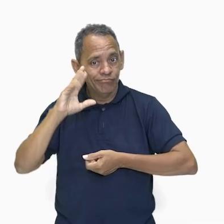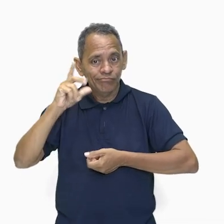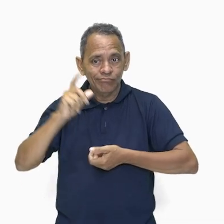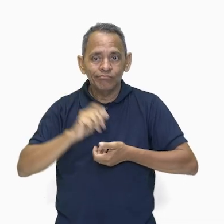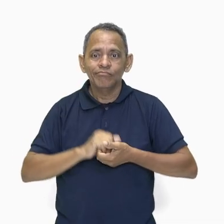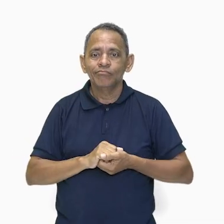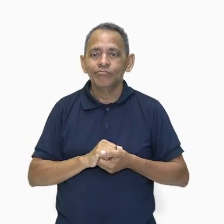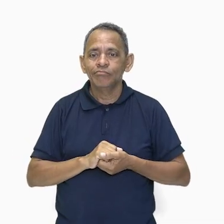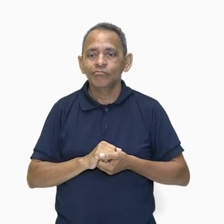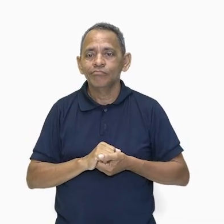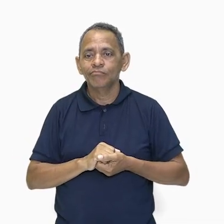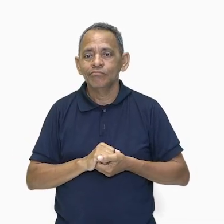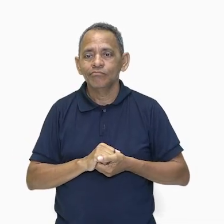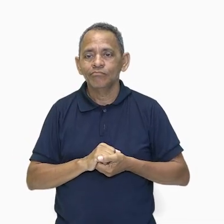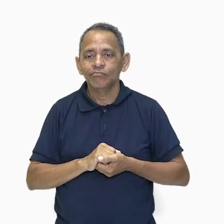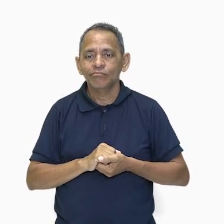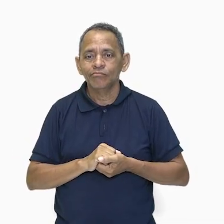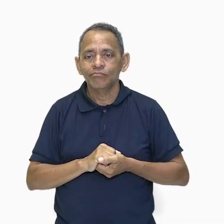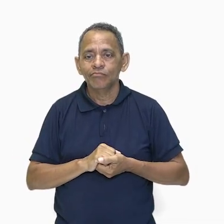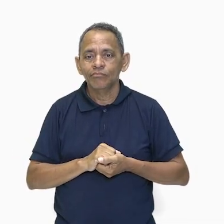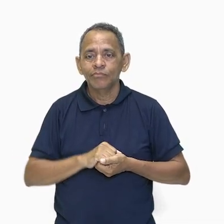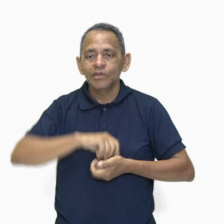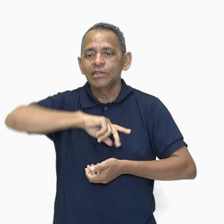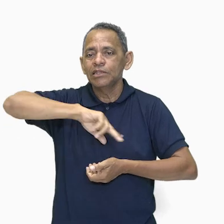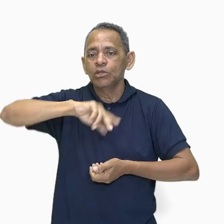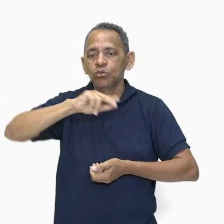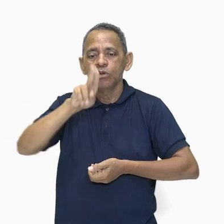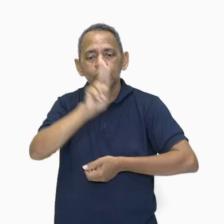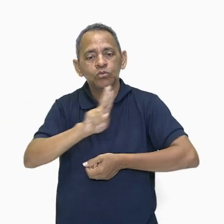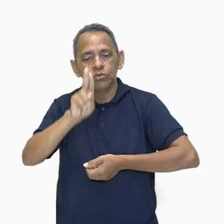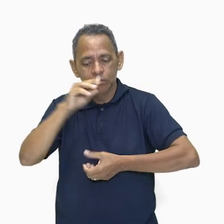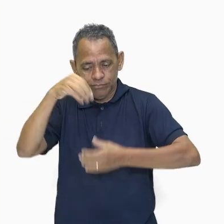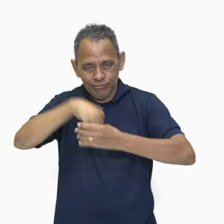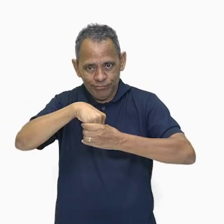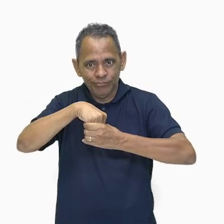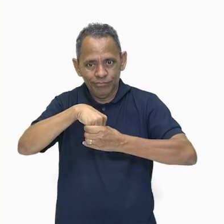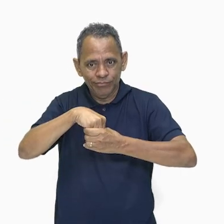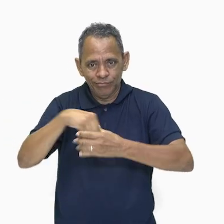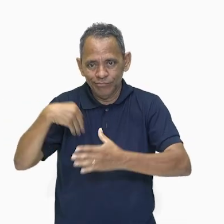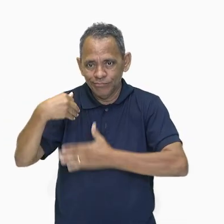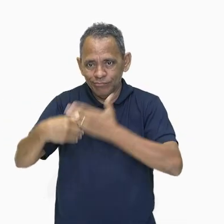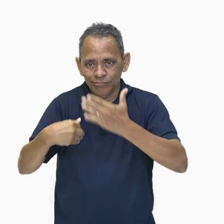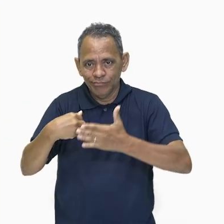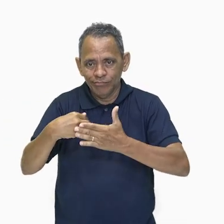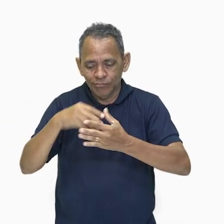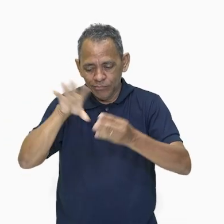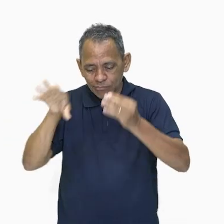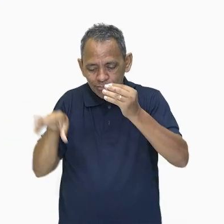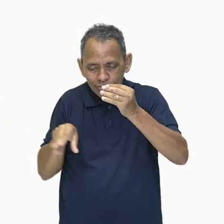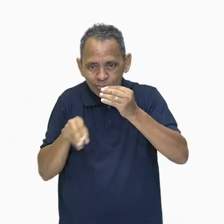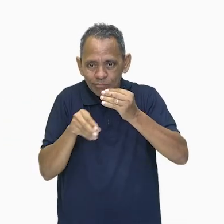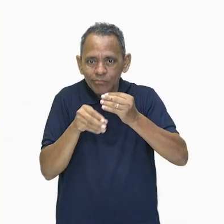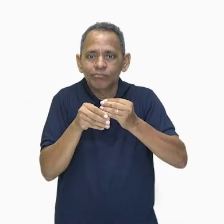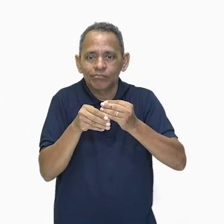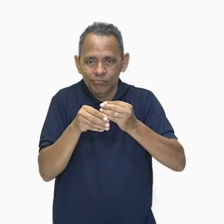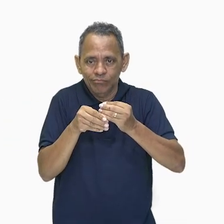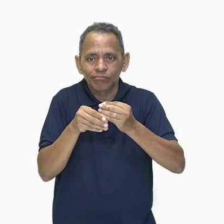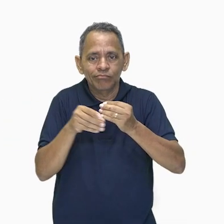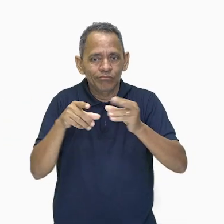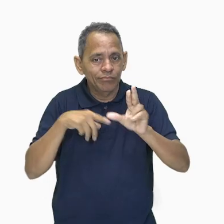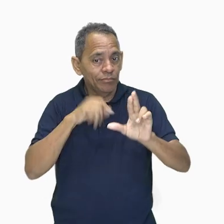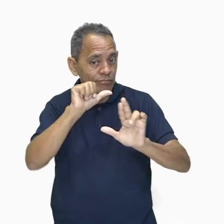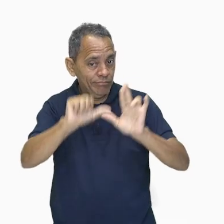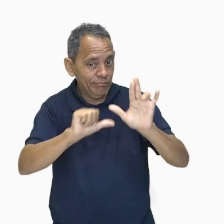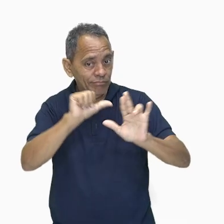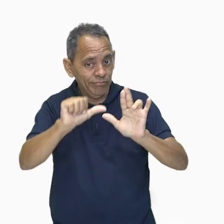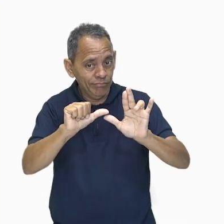como a gente já falou, eles não são consumidos no processo. Ou seja, eu adiciono, né? Eu tenho aqui o reagente e